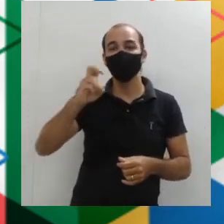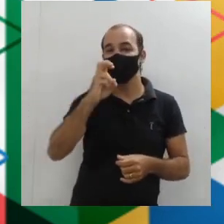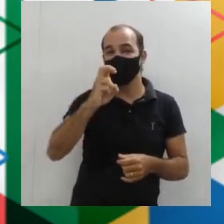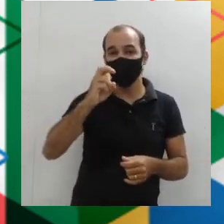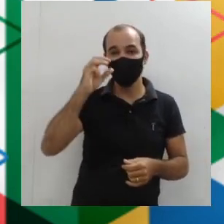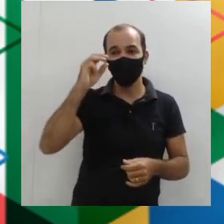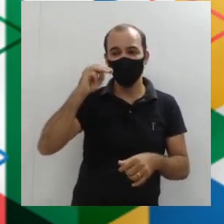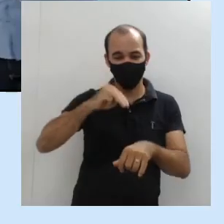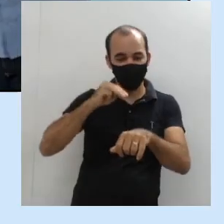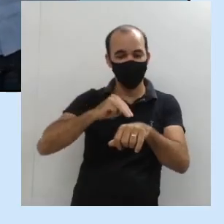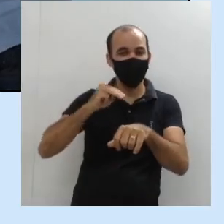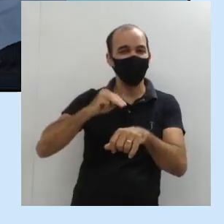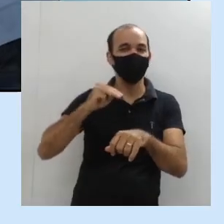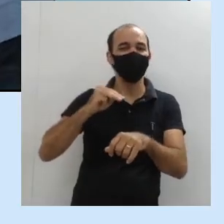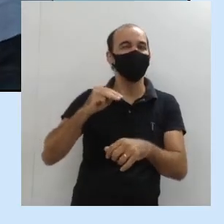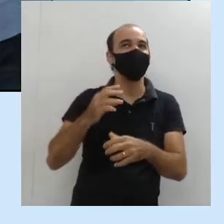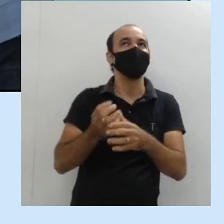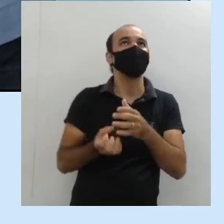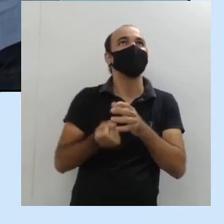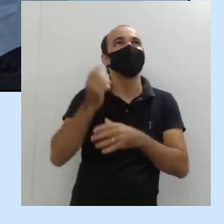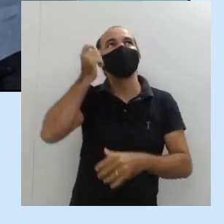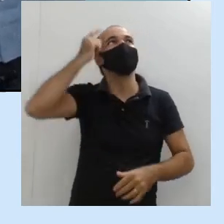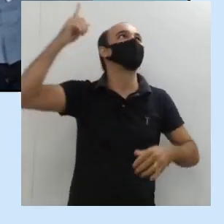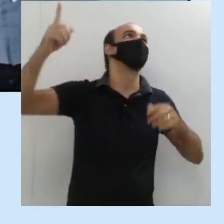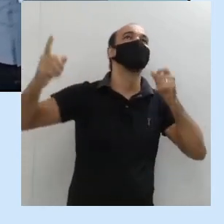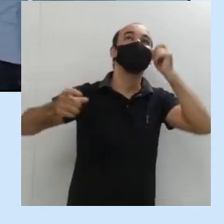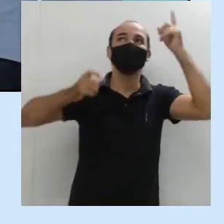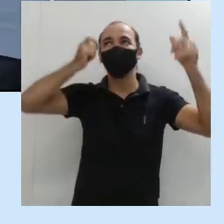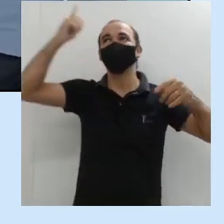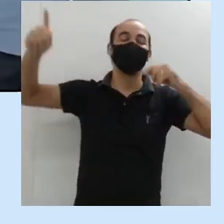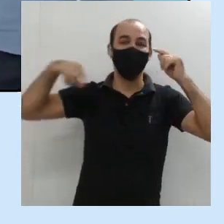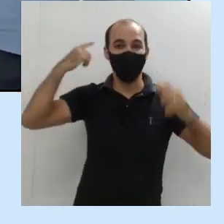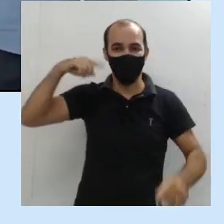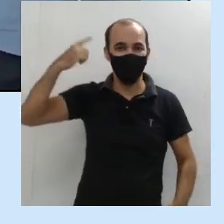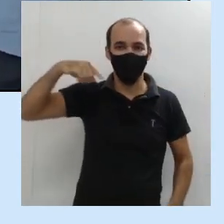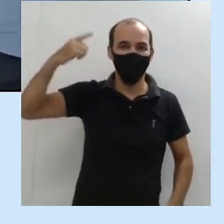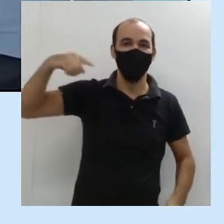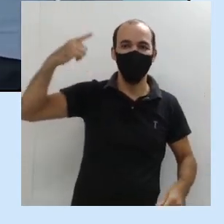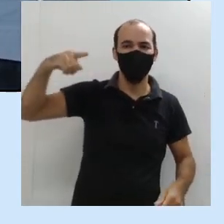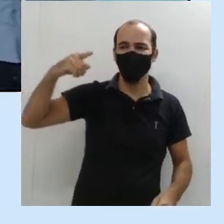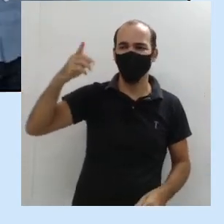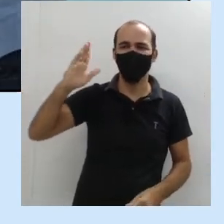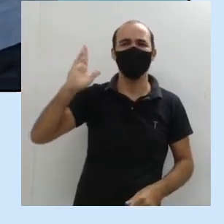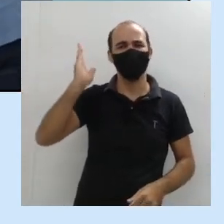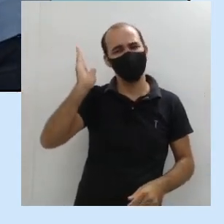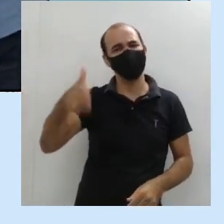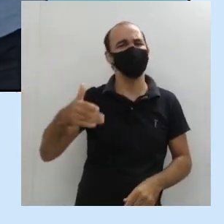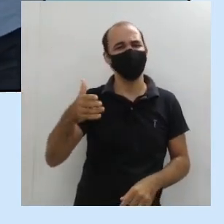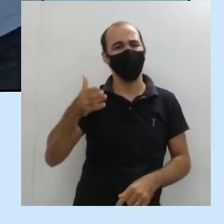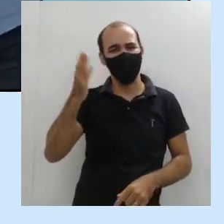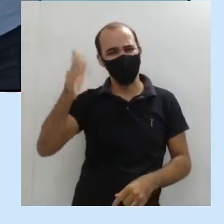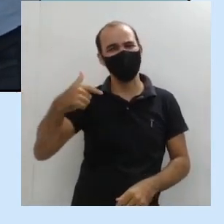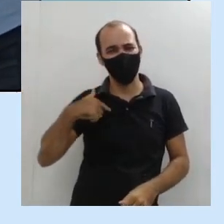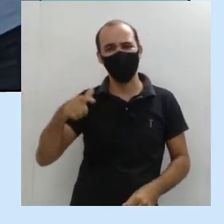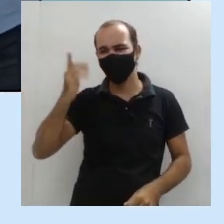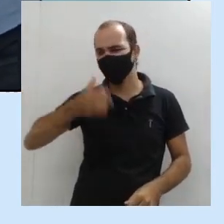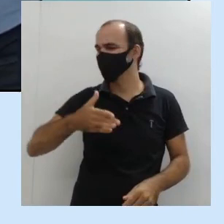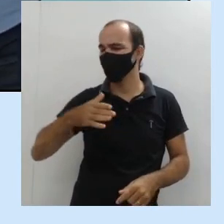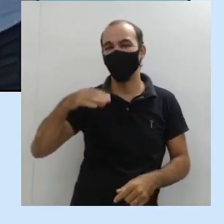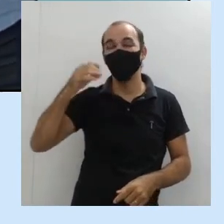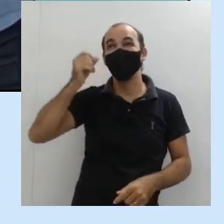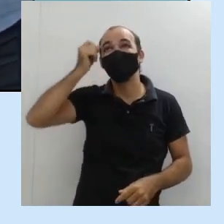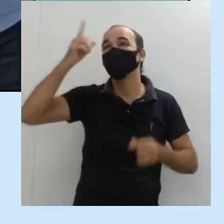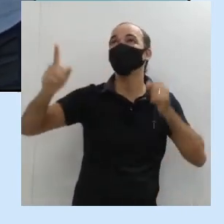não fez alguma loucura na vida, né? Quem já não fez alguma coisa, ou do ponto de vista loucura, do ponto de vista positivo, uma loucura